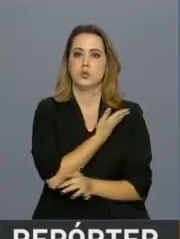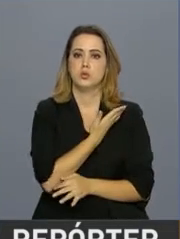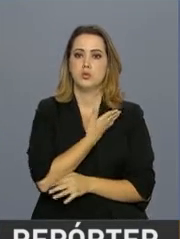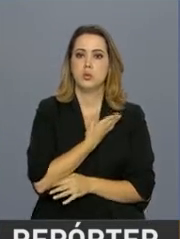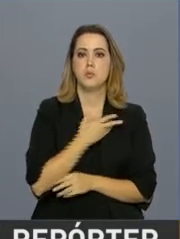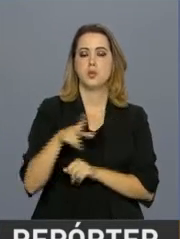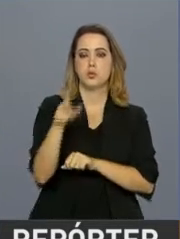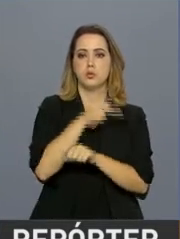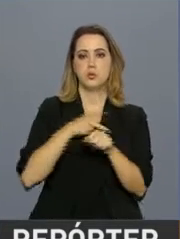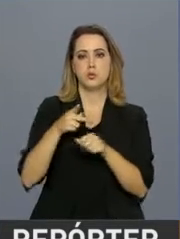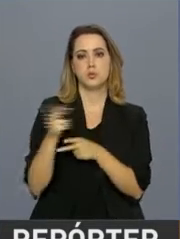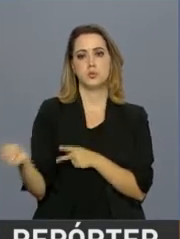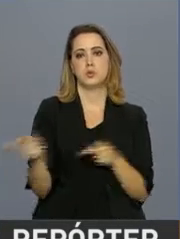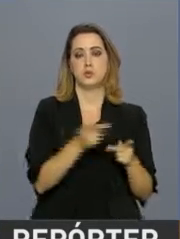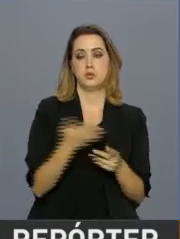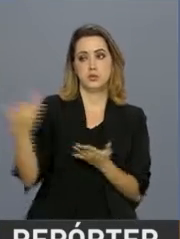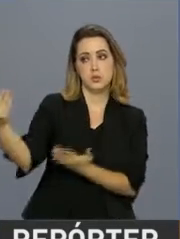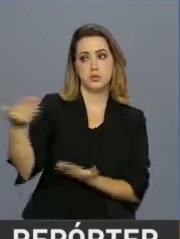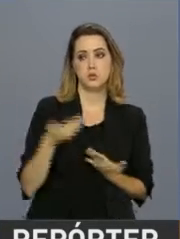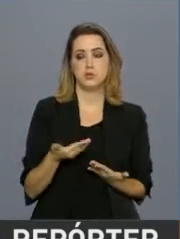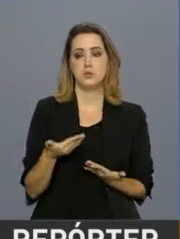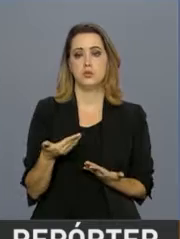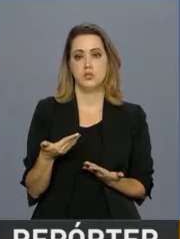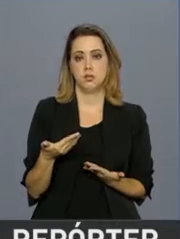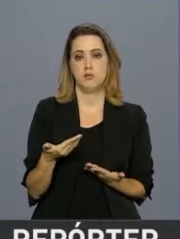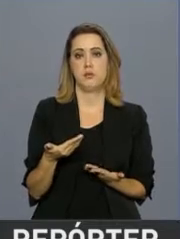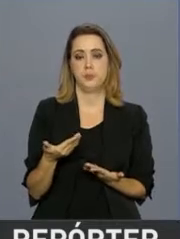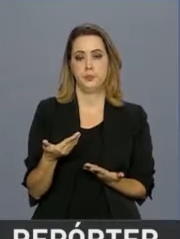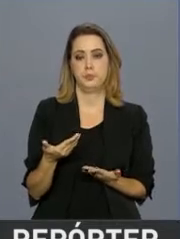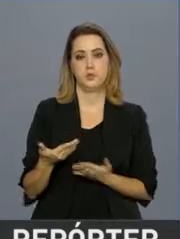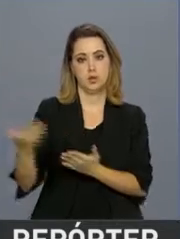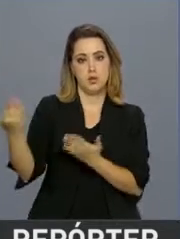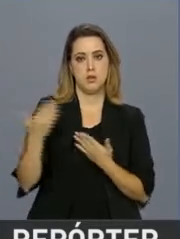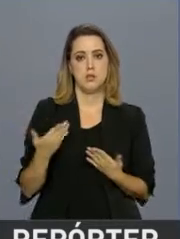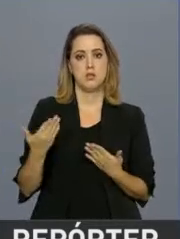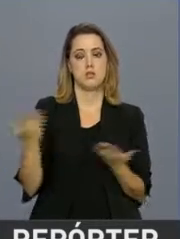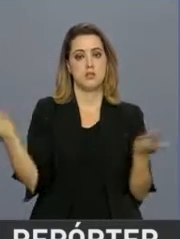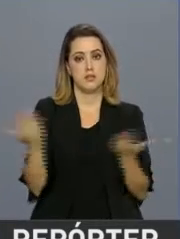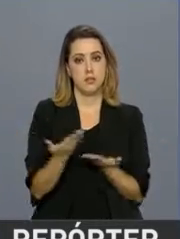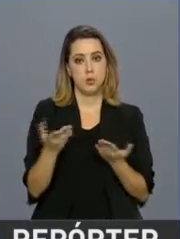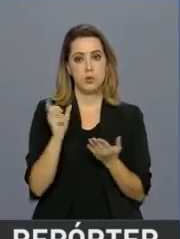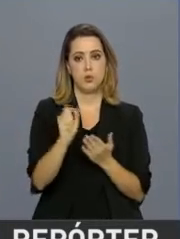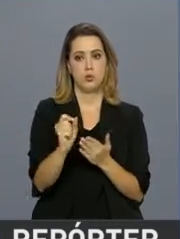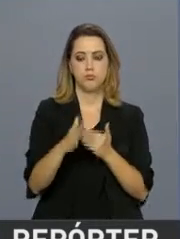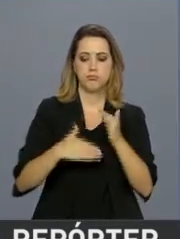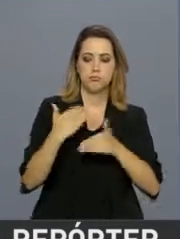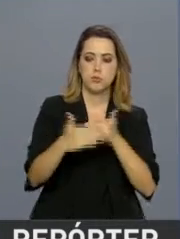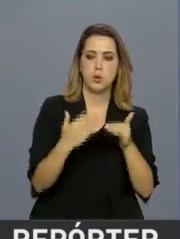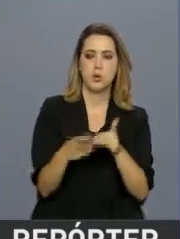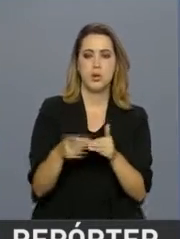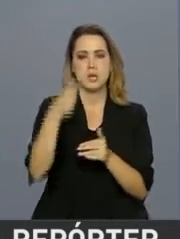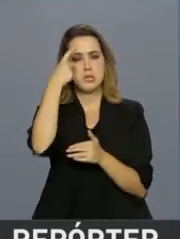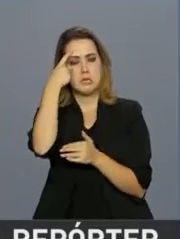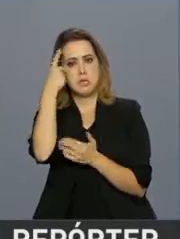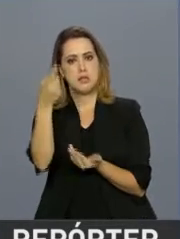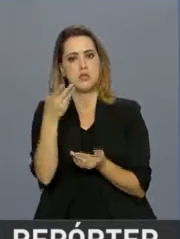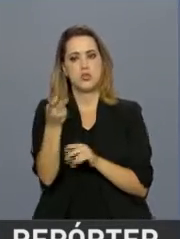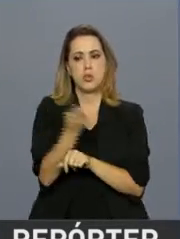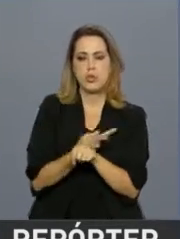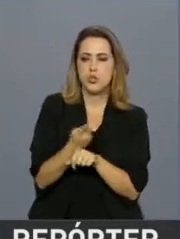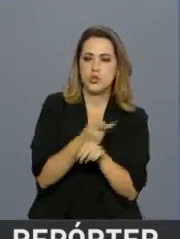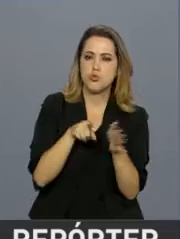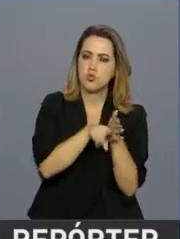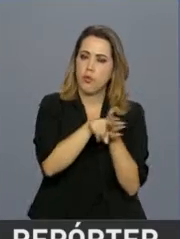vizinhos, trazendo, digamos assim, para uma instância de seguimento, os elementos de inteligência, de